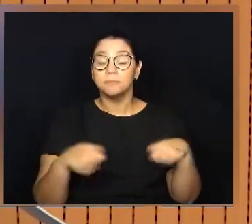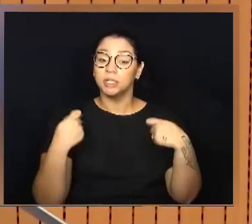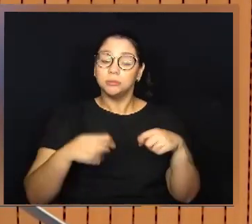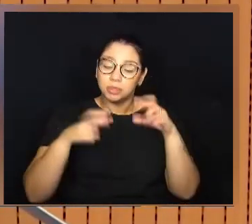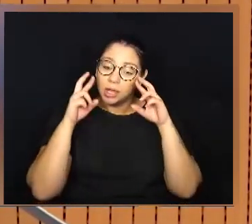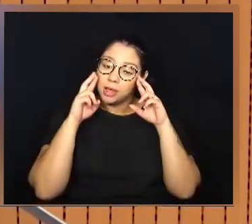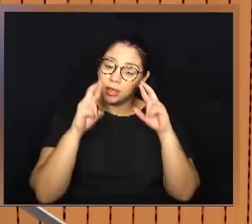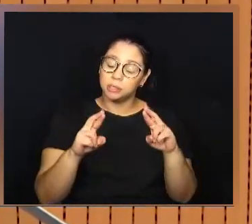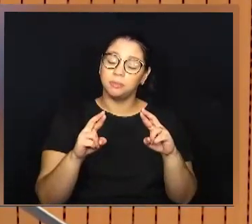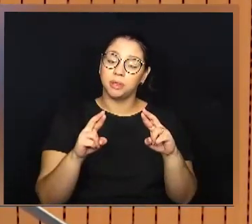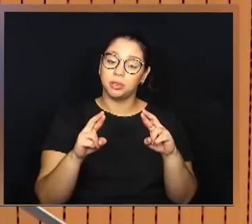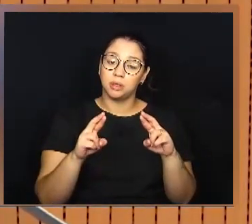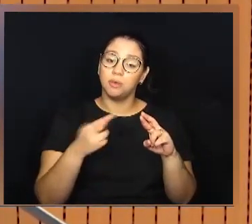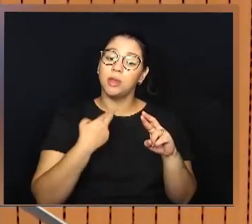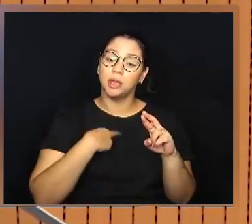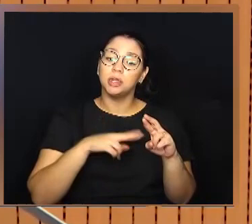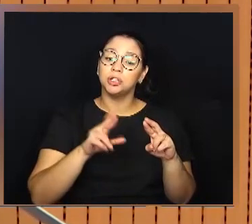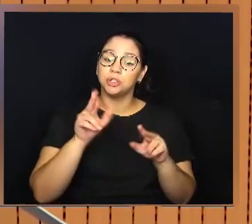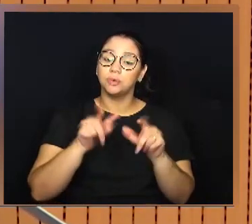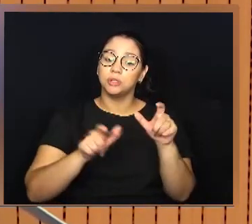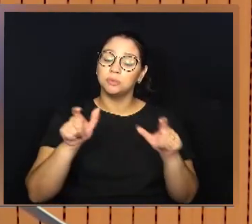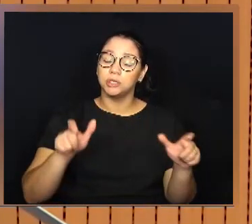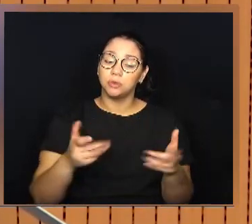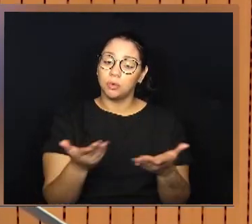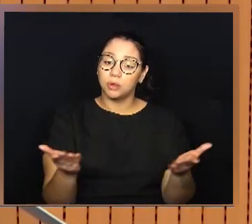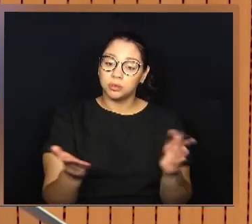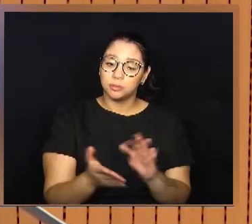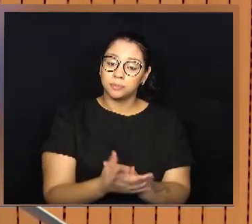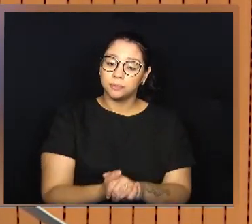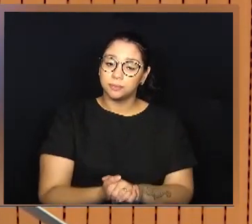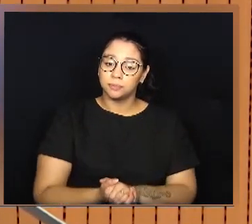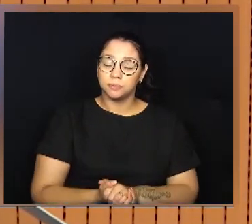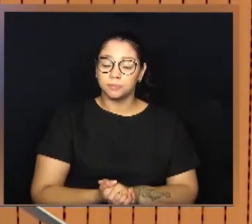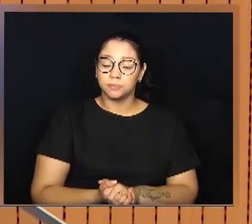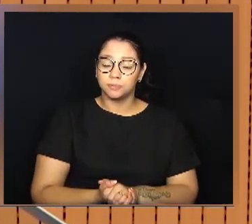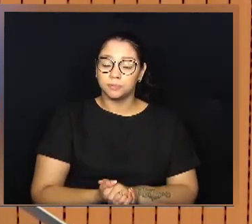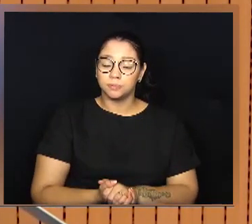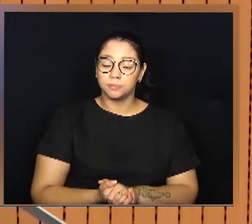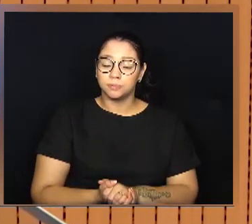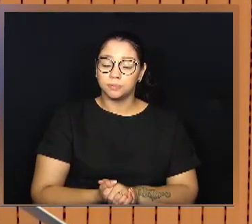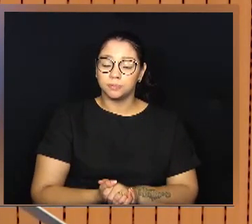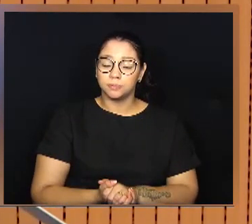de ninguém mas é preciso respeitar a religião das pessoas